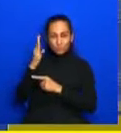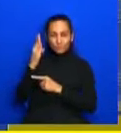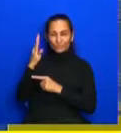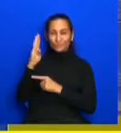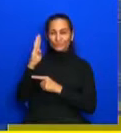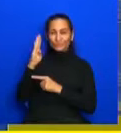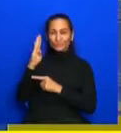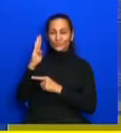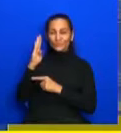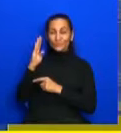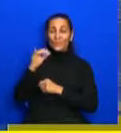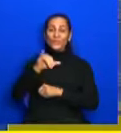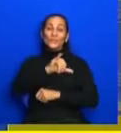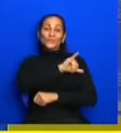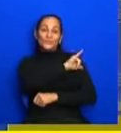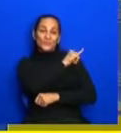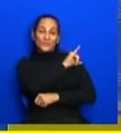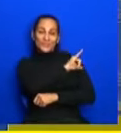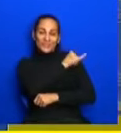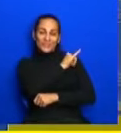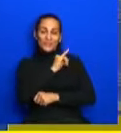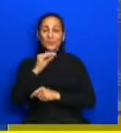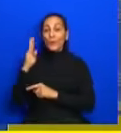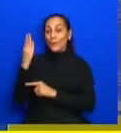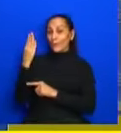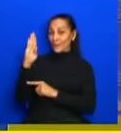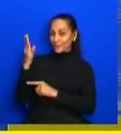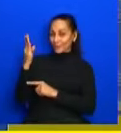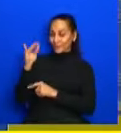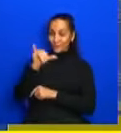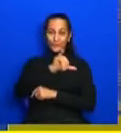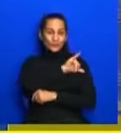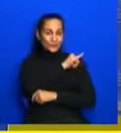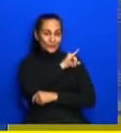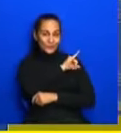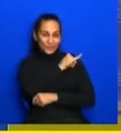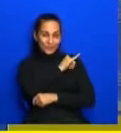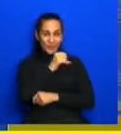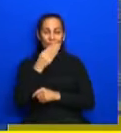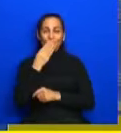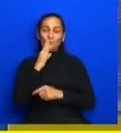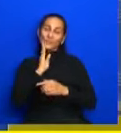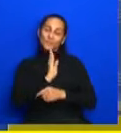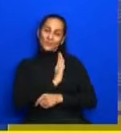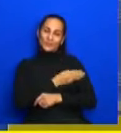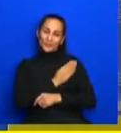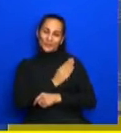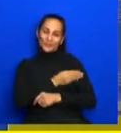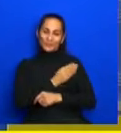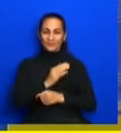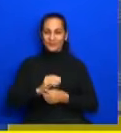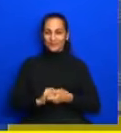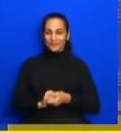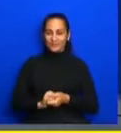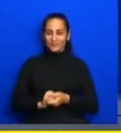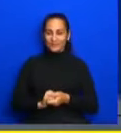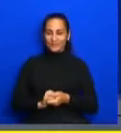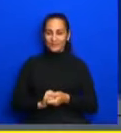Botafogo do Rio de Janeiro. Botafogo do Rio de Janeiro é o time do